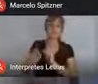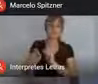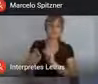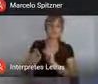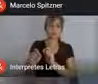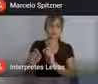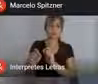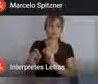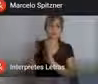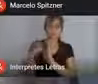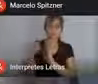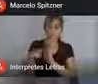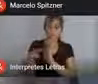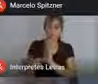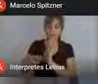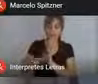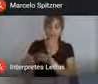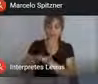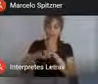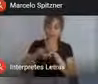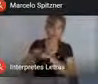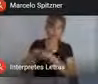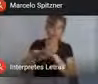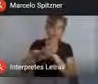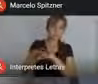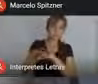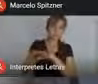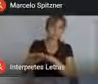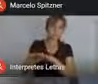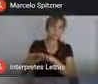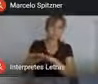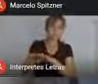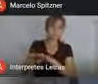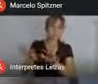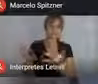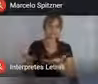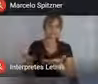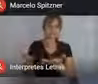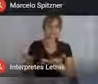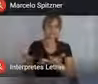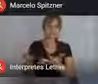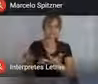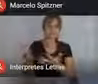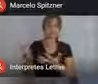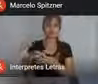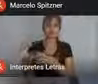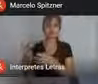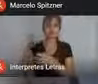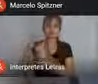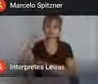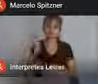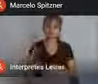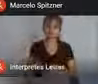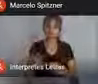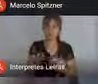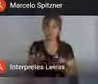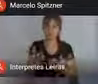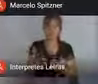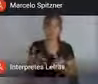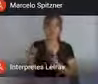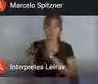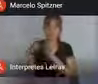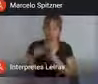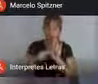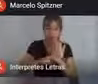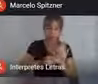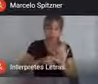norma padrão ou norma do centro-oeste, do centro-sul do Brasil. Né? Então, as normas